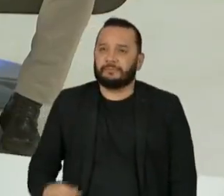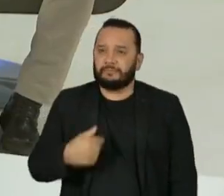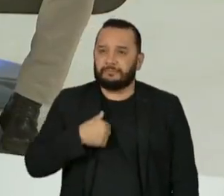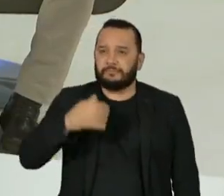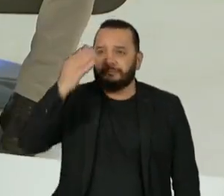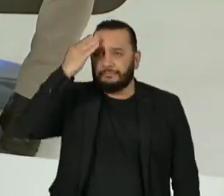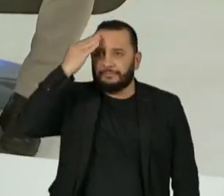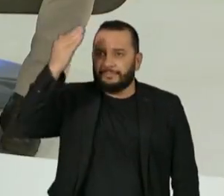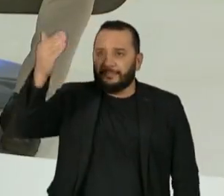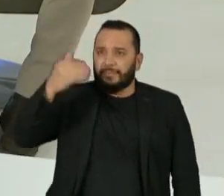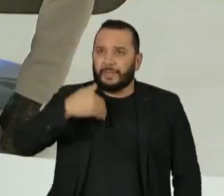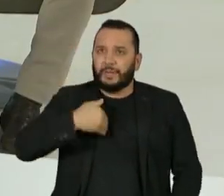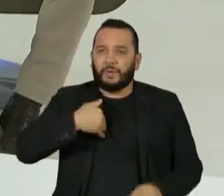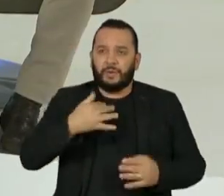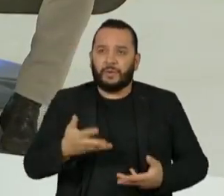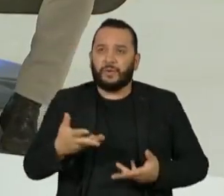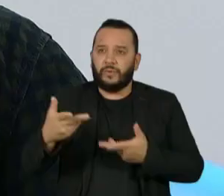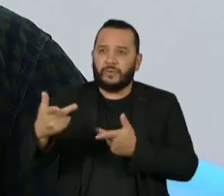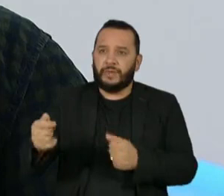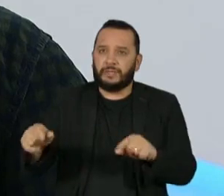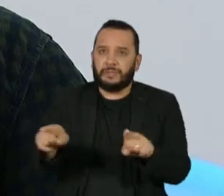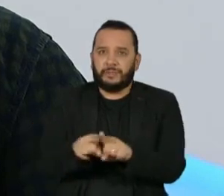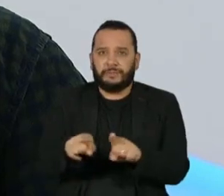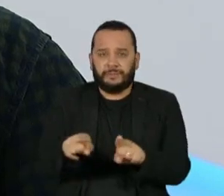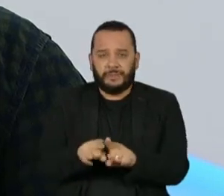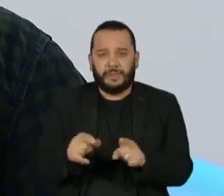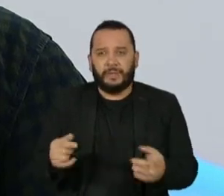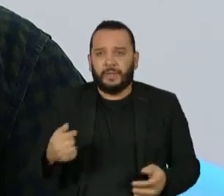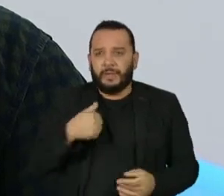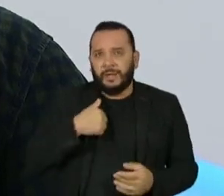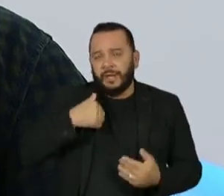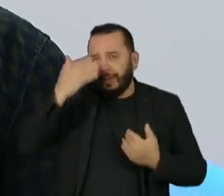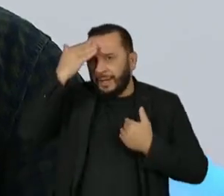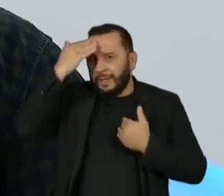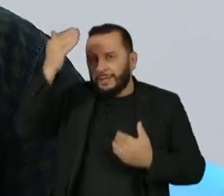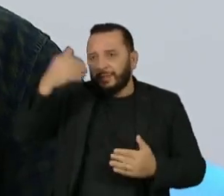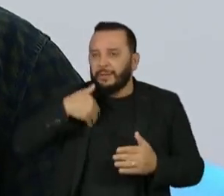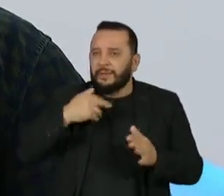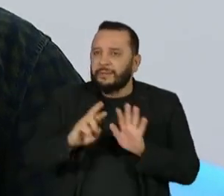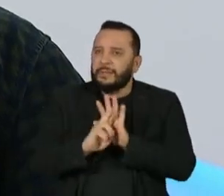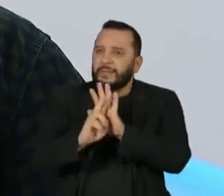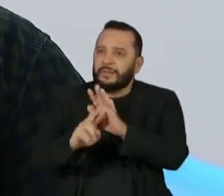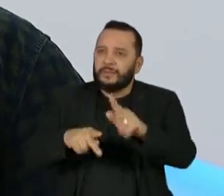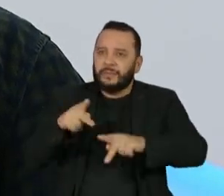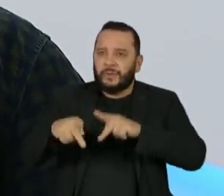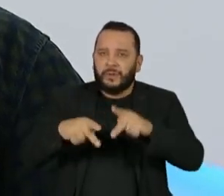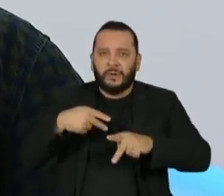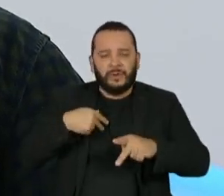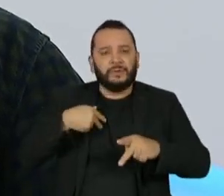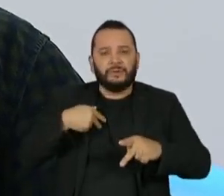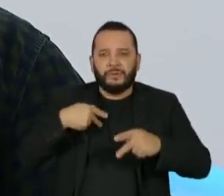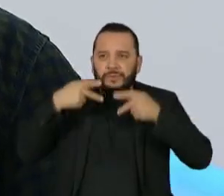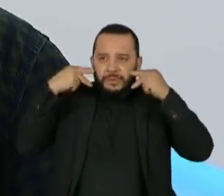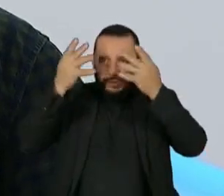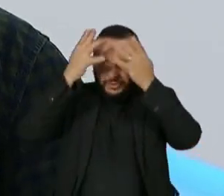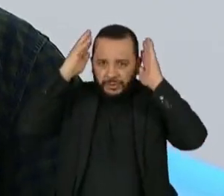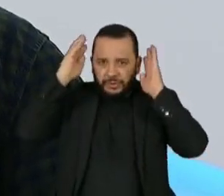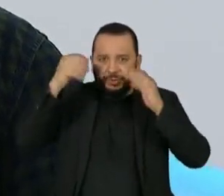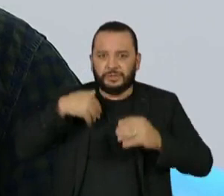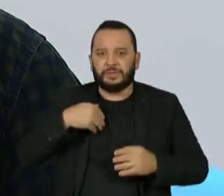pelo convite também e quero agradecer em nome dos povos indígenas da Minha Terra marubo